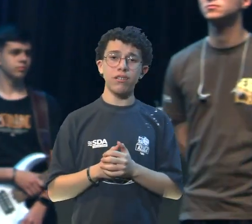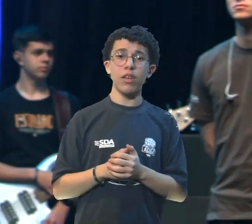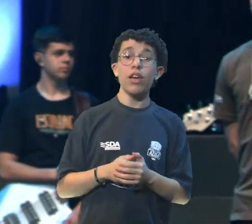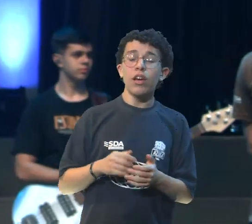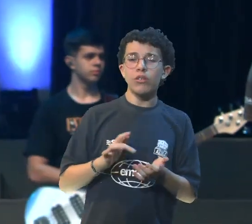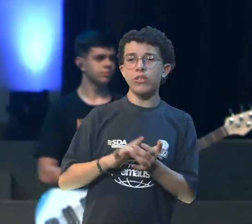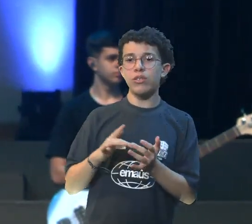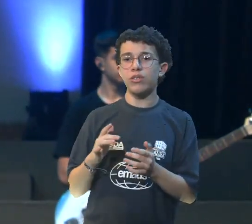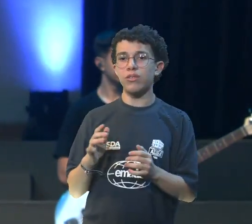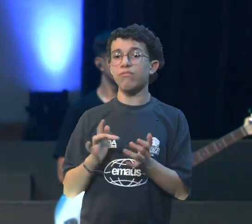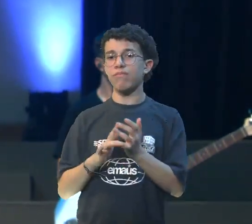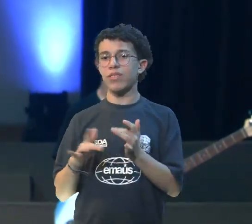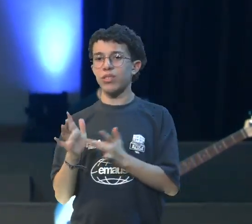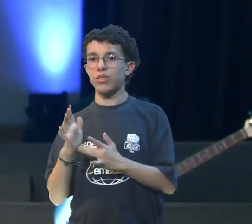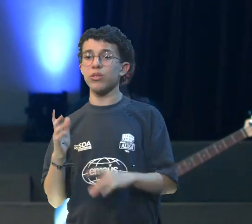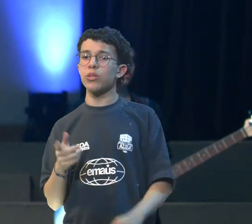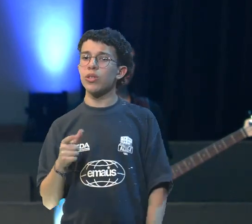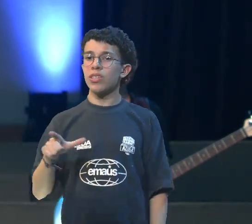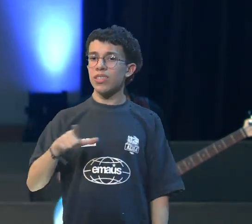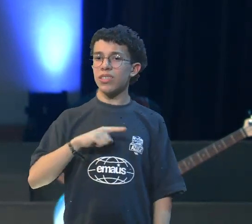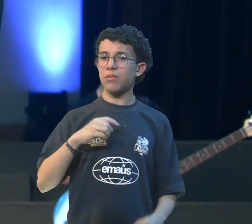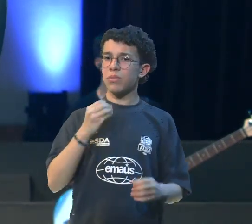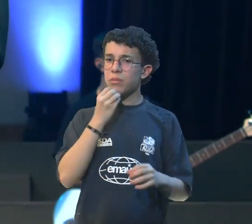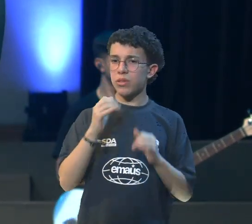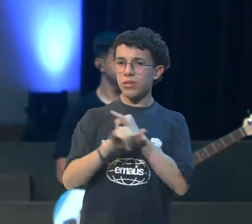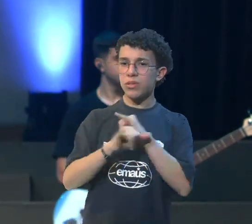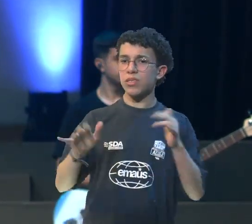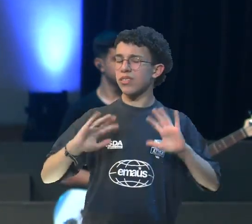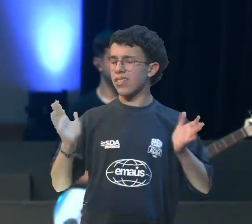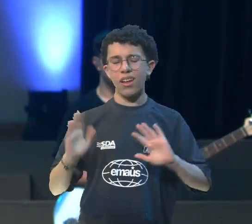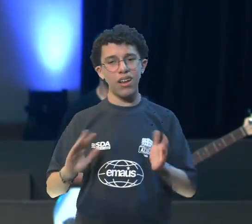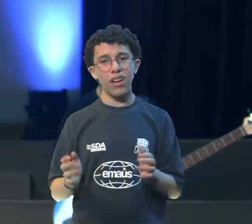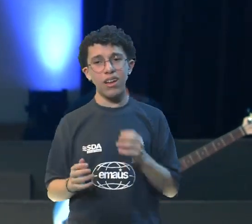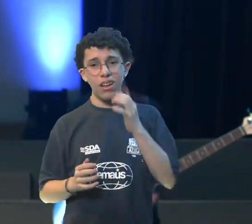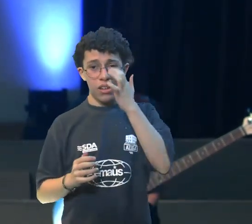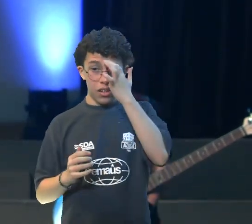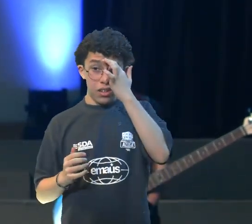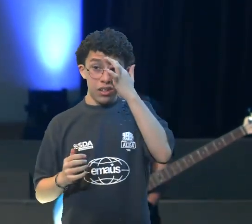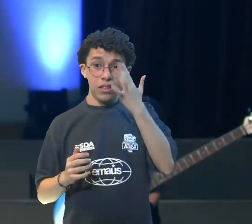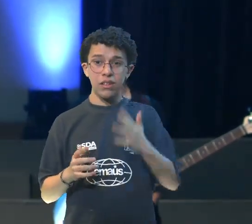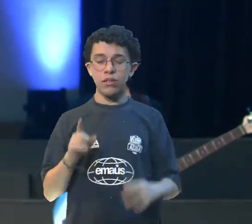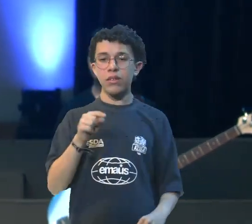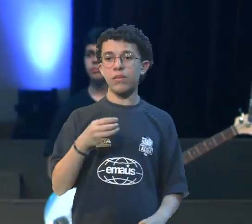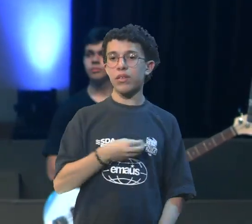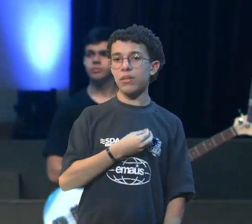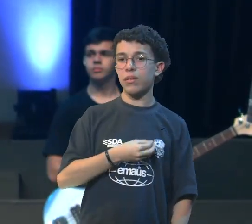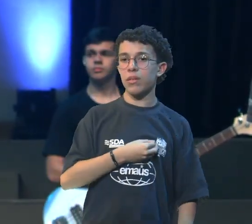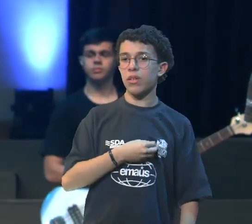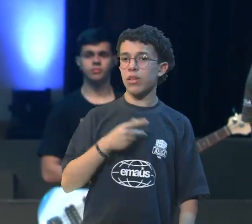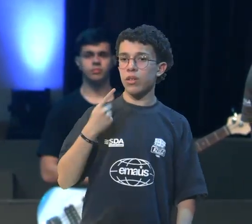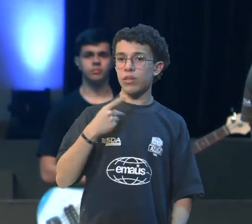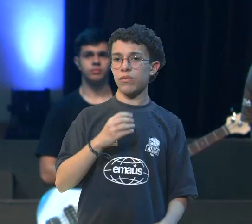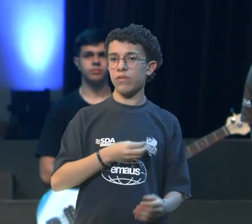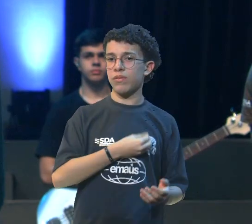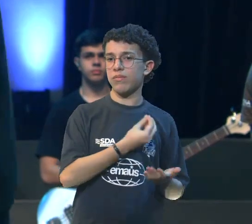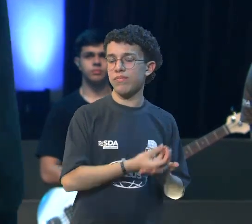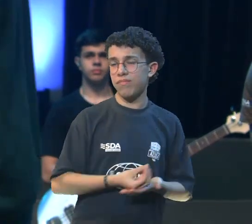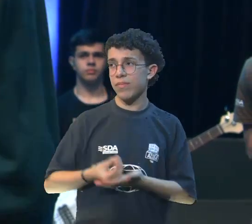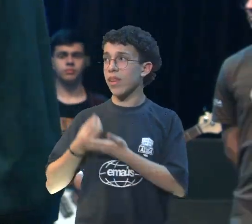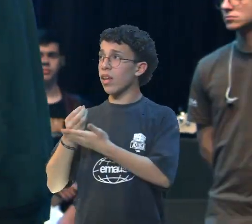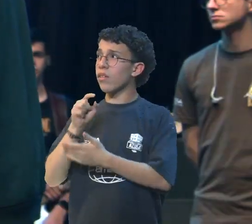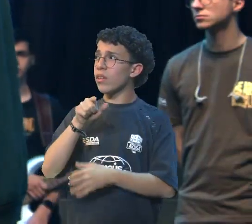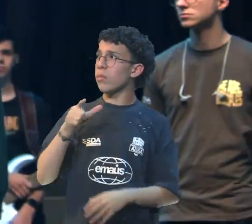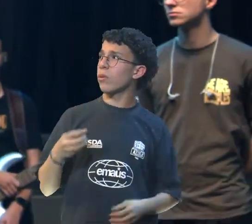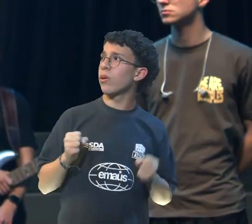você. Você não precisa viver isso. Você pode entregar a sua vida para Jesus e ter uma vida nova. Sabe por que